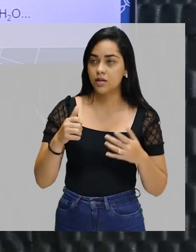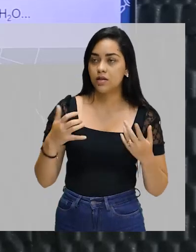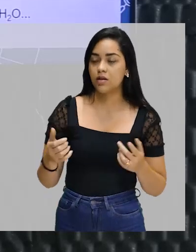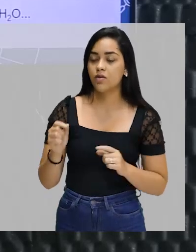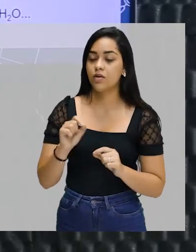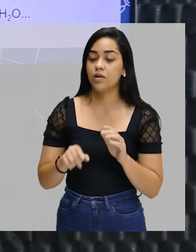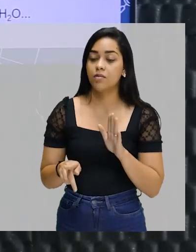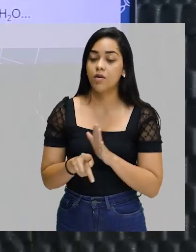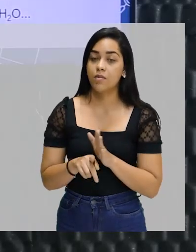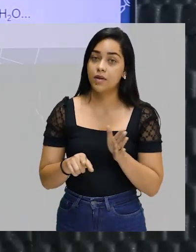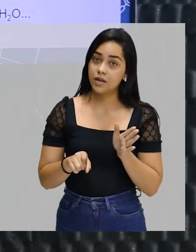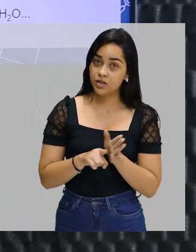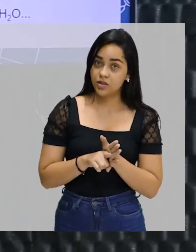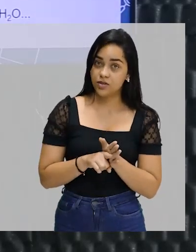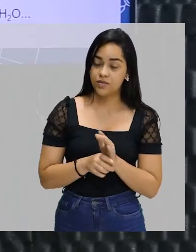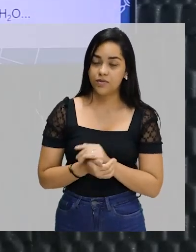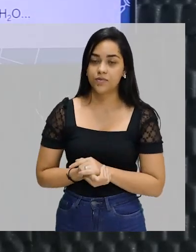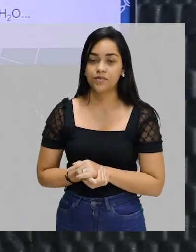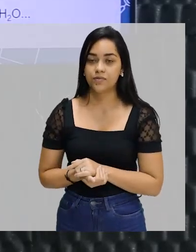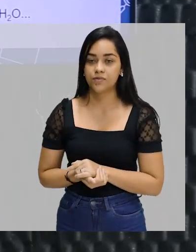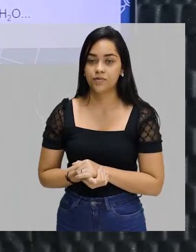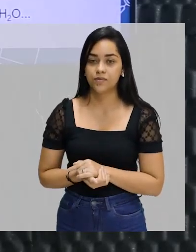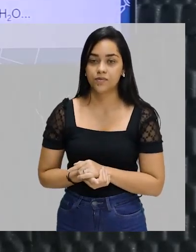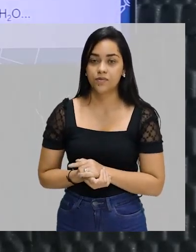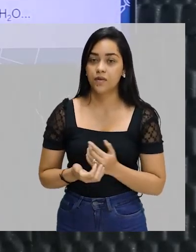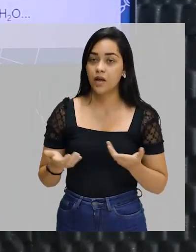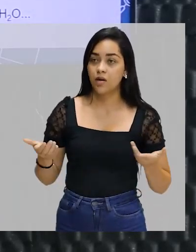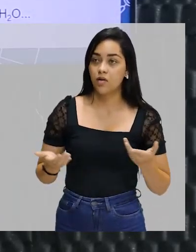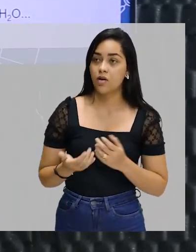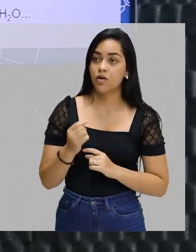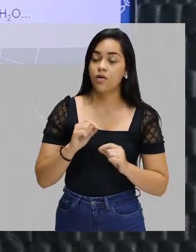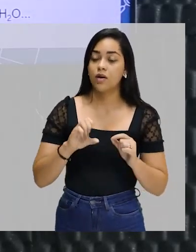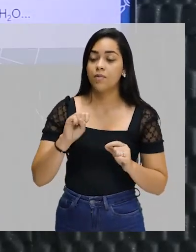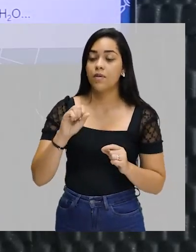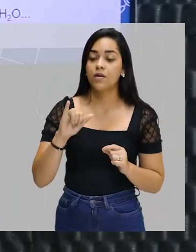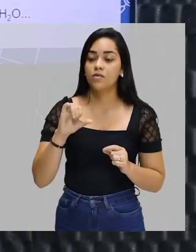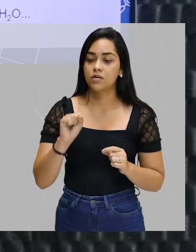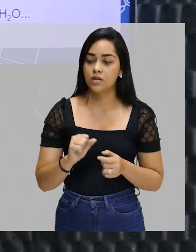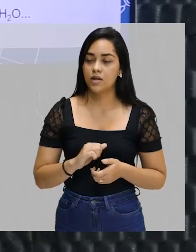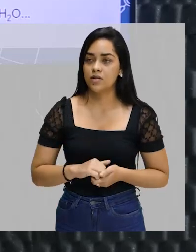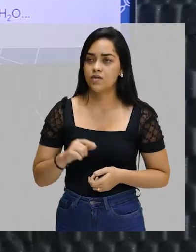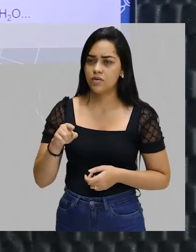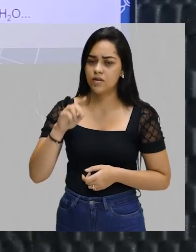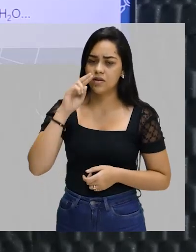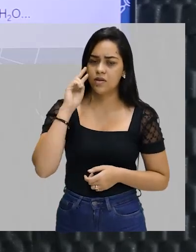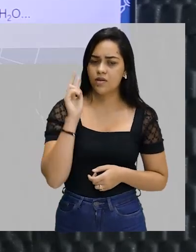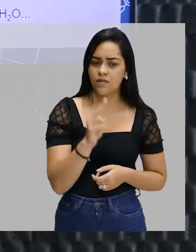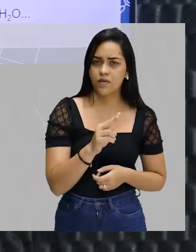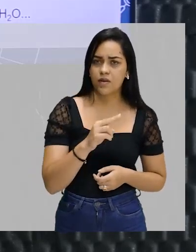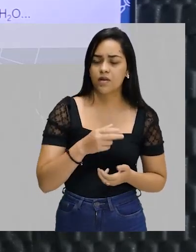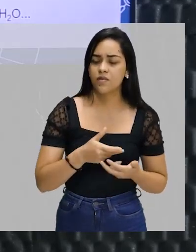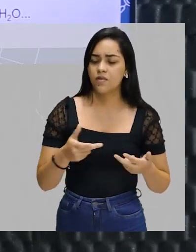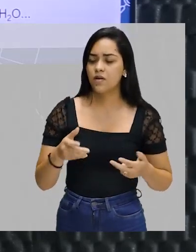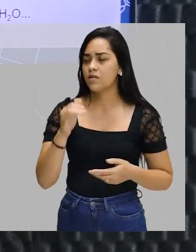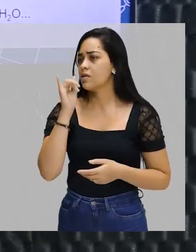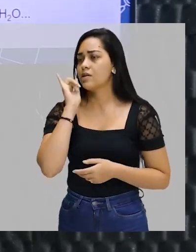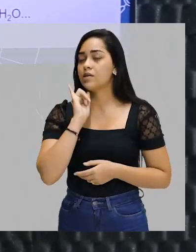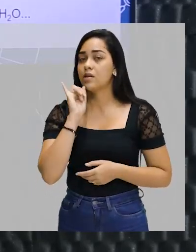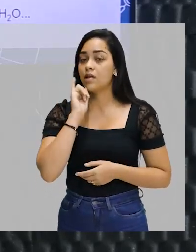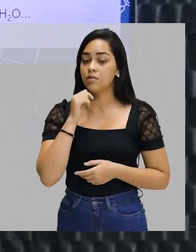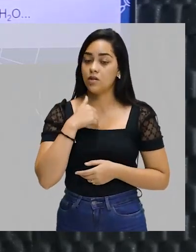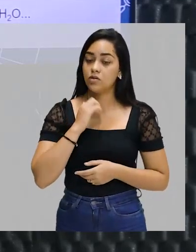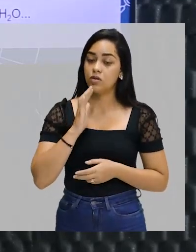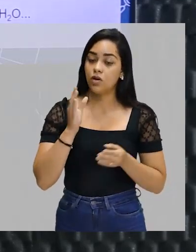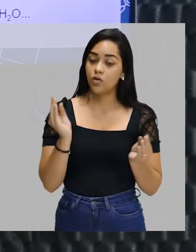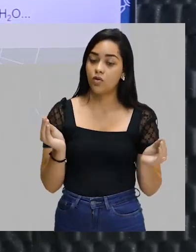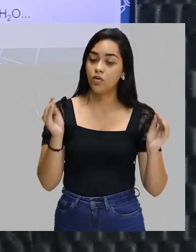partícula negativa, beleza? Agora, para os sais, você olhando aqui, os exemplos que eu